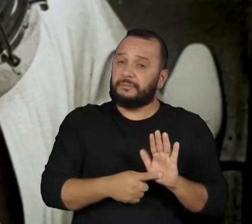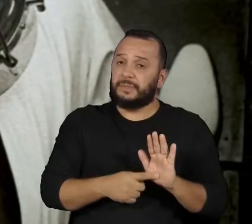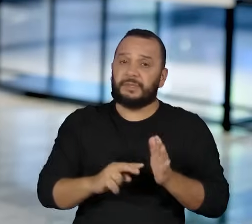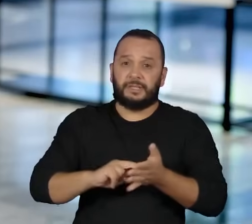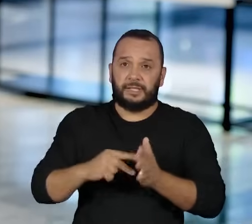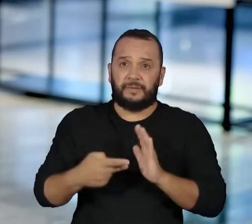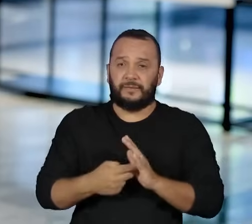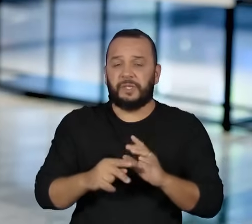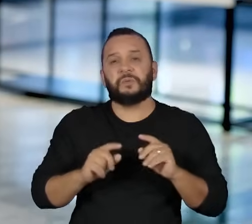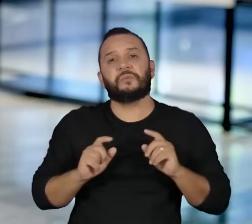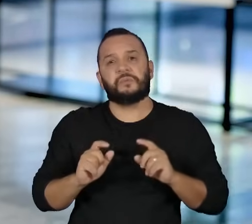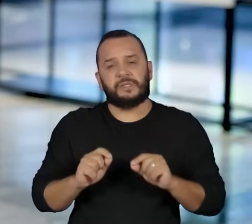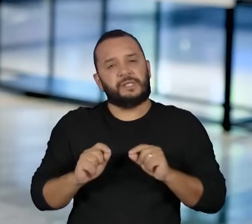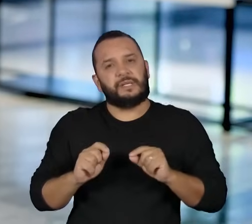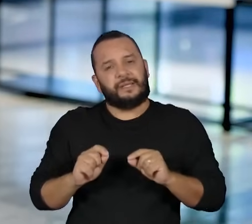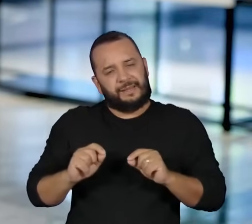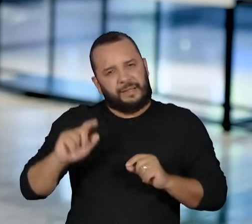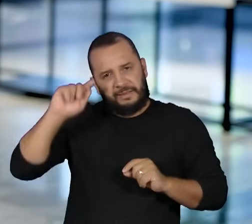índice de afirmação